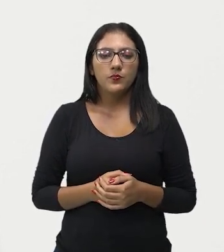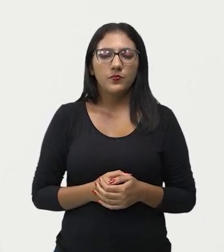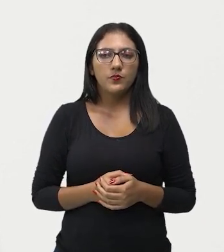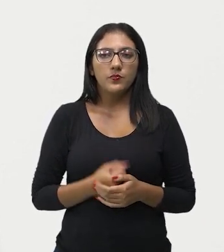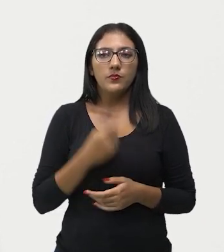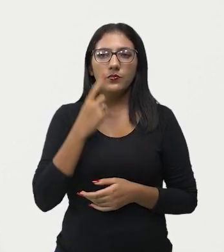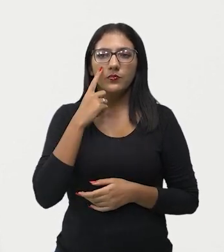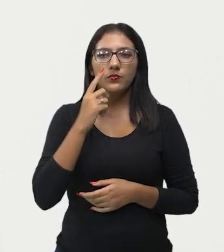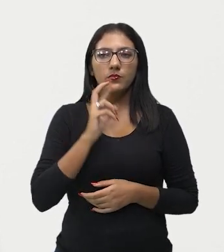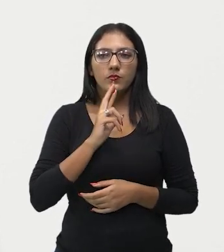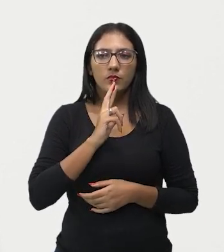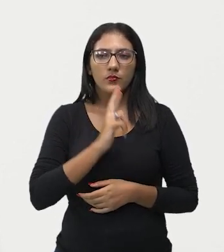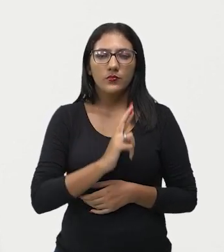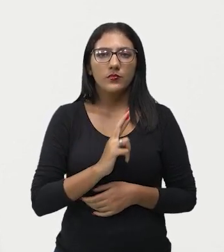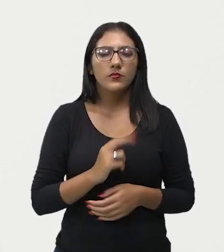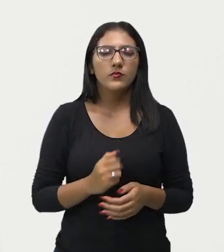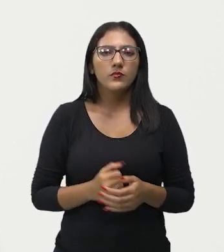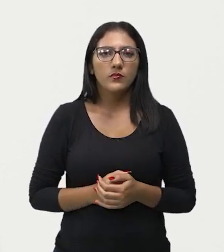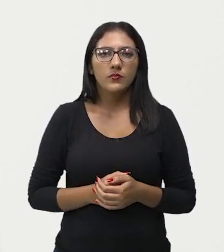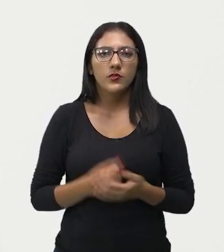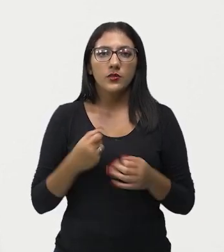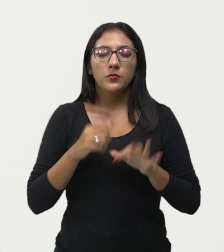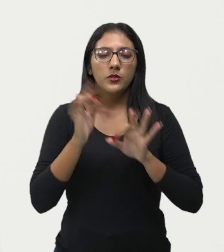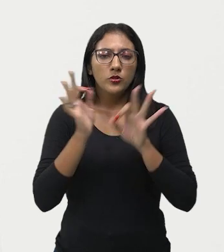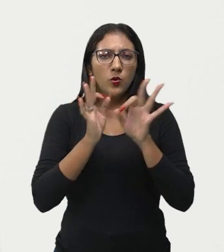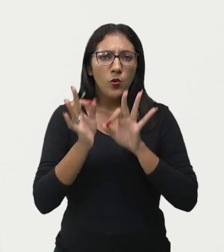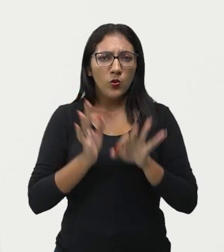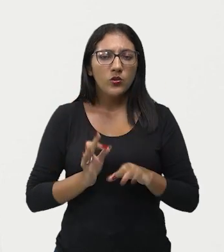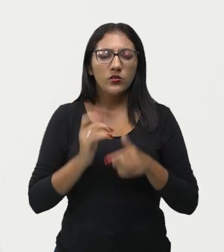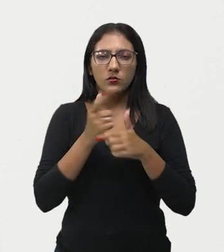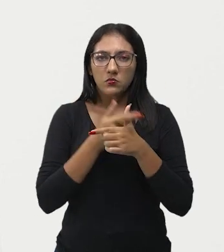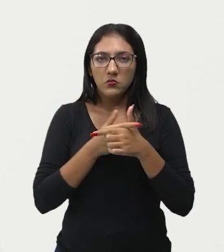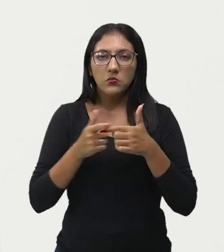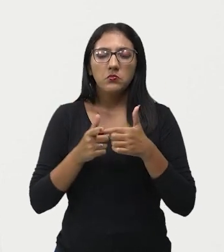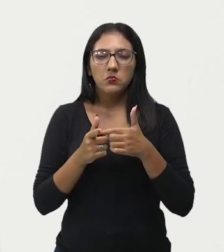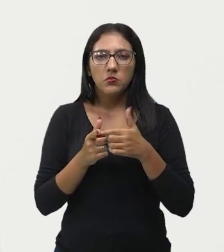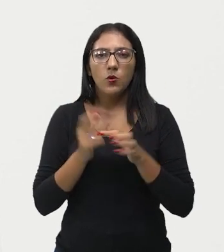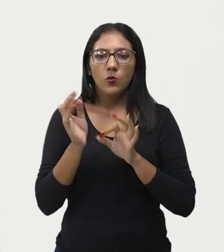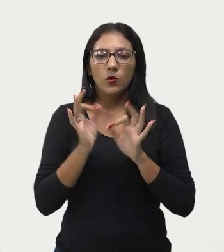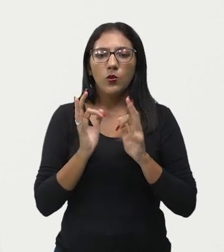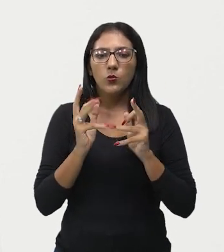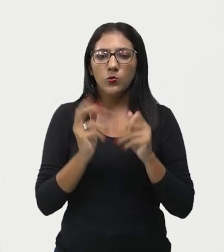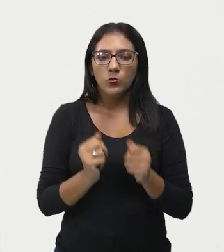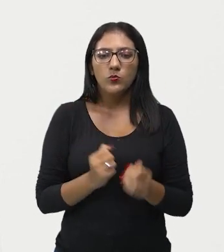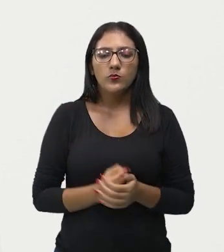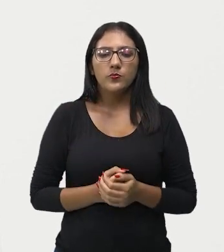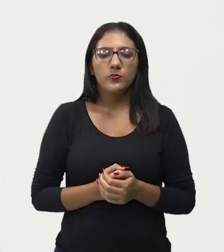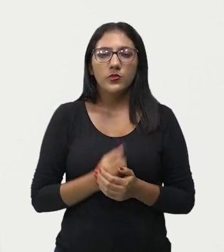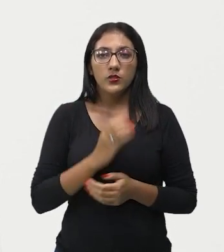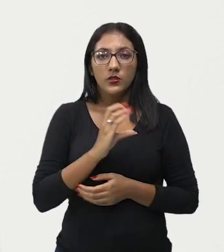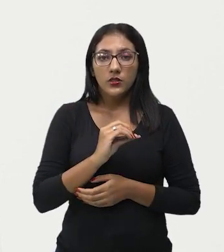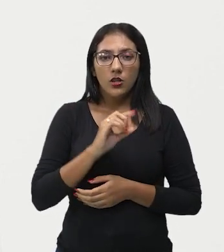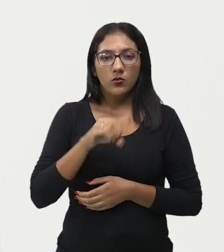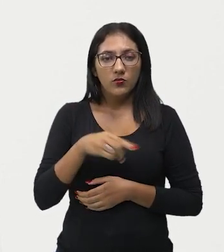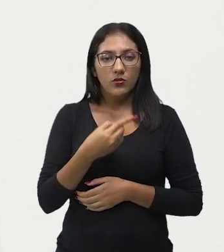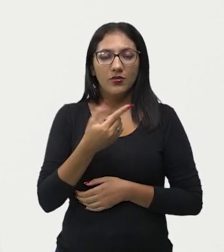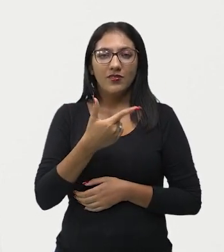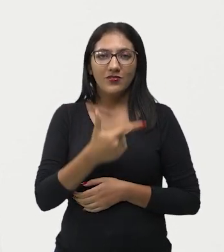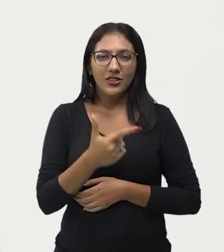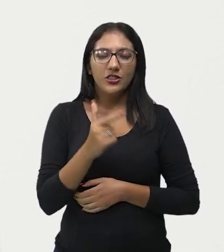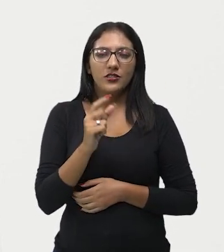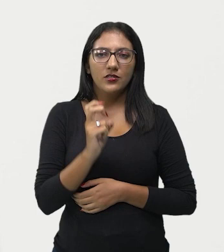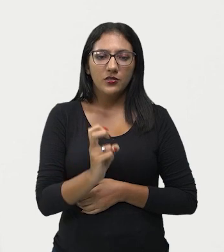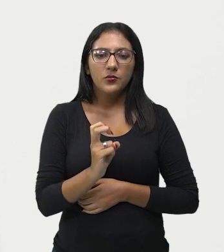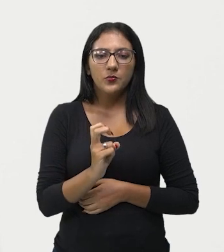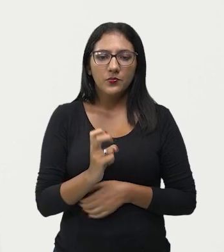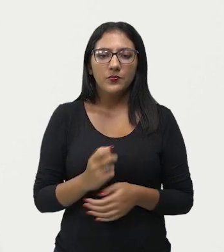que é igual. Eles vão fazendo então essa divisão, nós vamos ter 0,25,